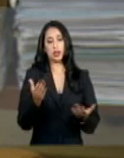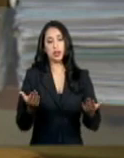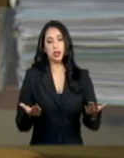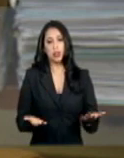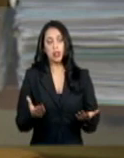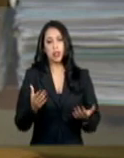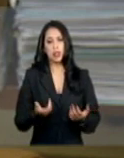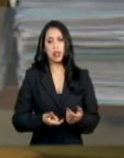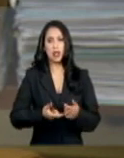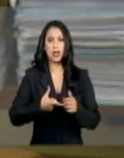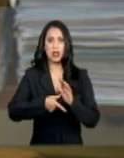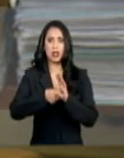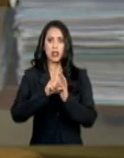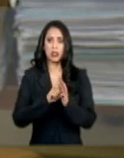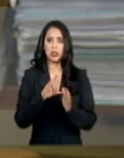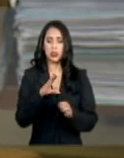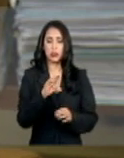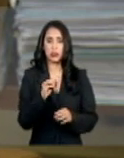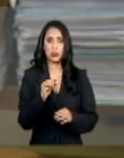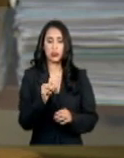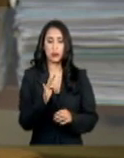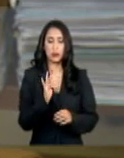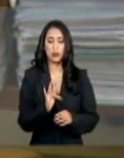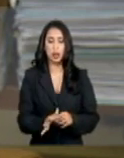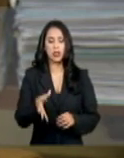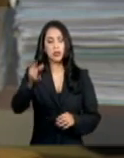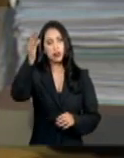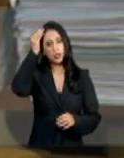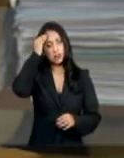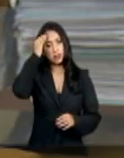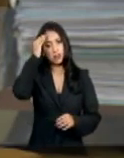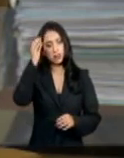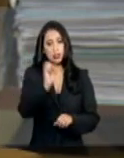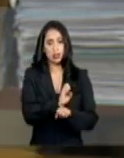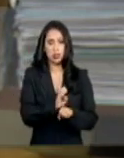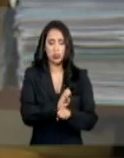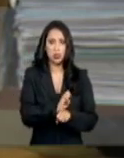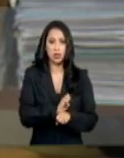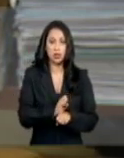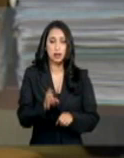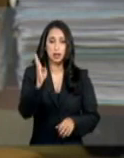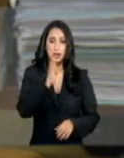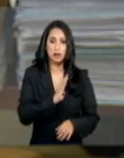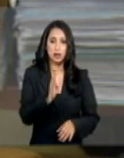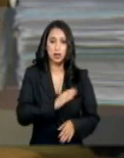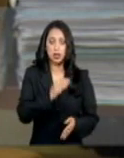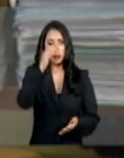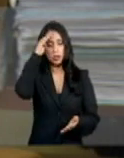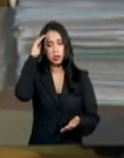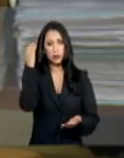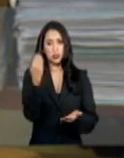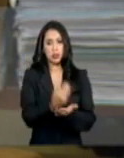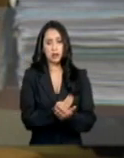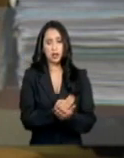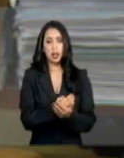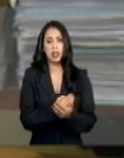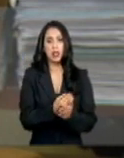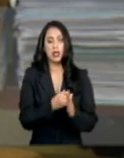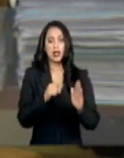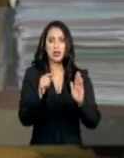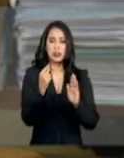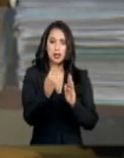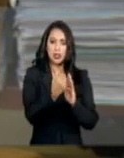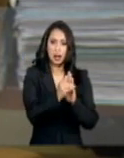e entendendo que o estado brasileiro se submete obrigatoriamente as causas consagrado